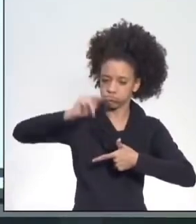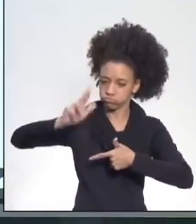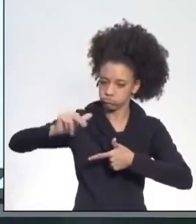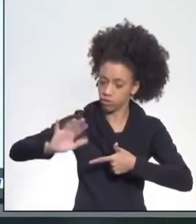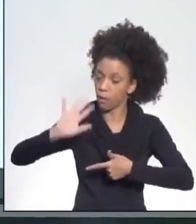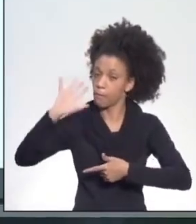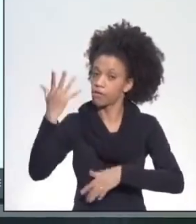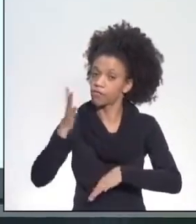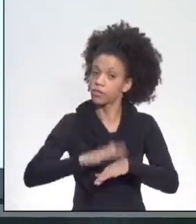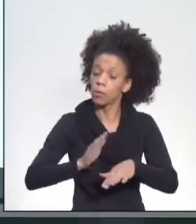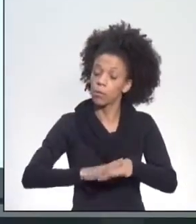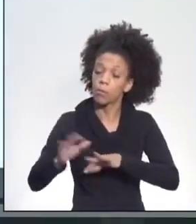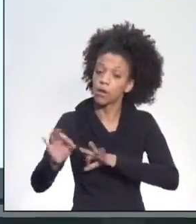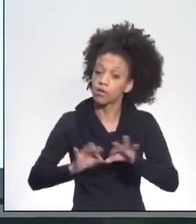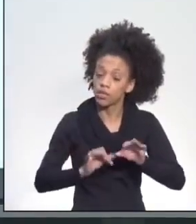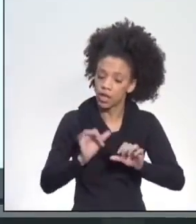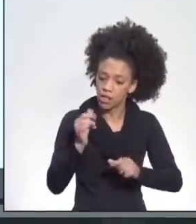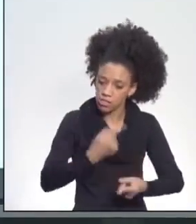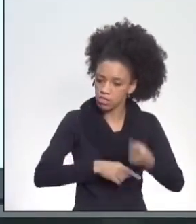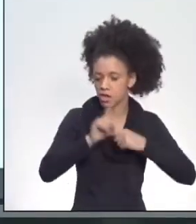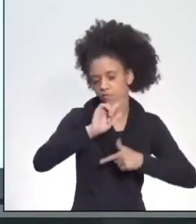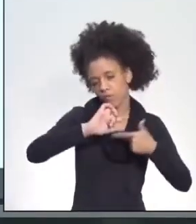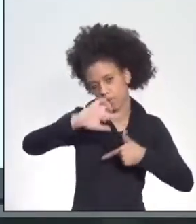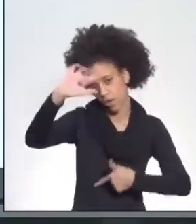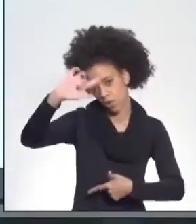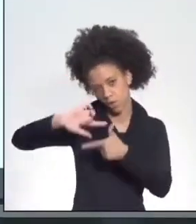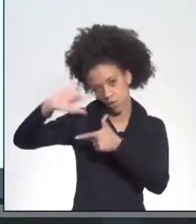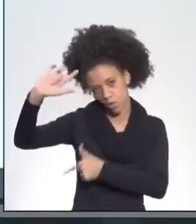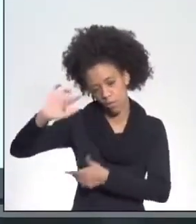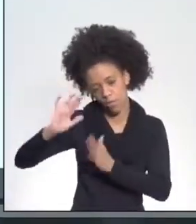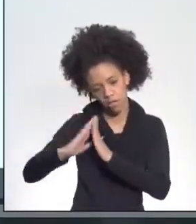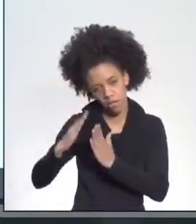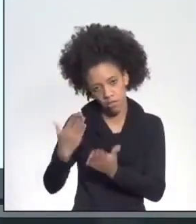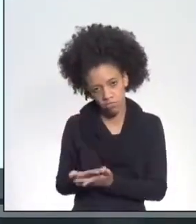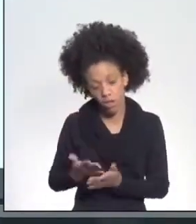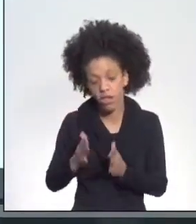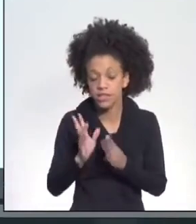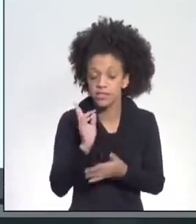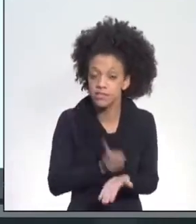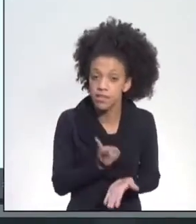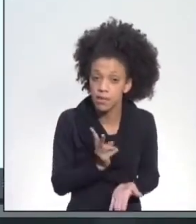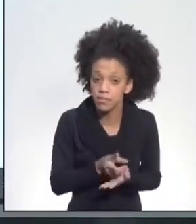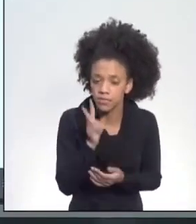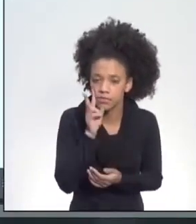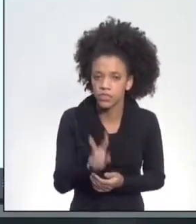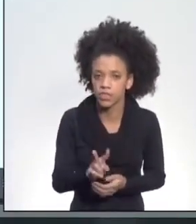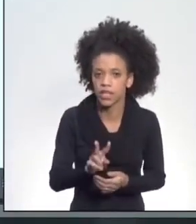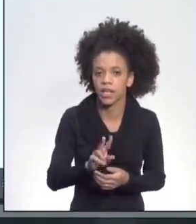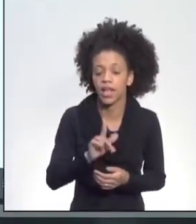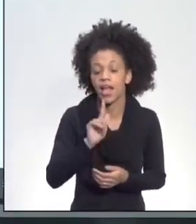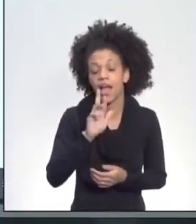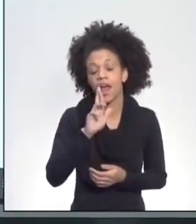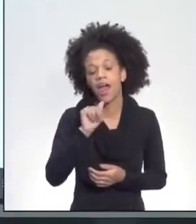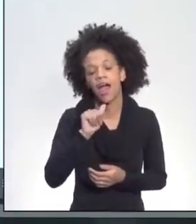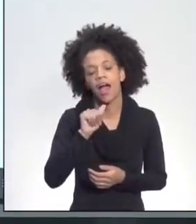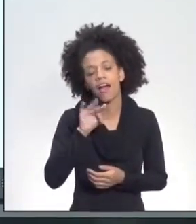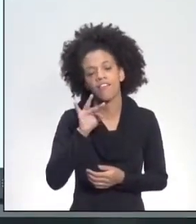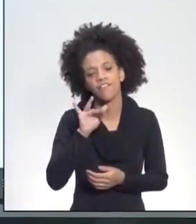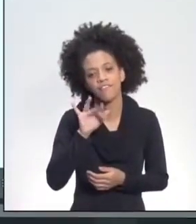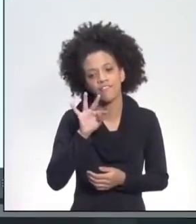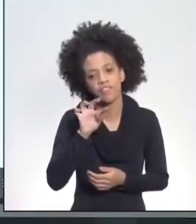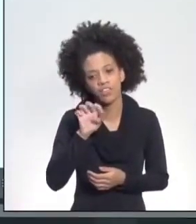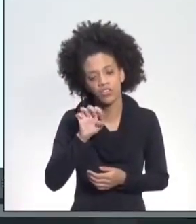trabalho de intervenção, revitalizando aqueles muros ali, tá? Então, sempre que vocês virem grafites grandes, bonitos,